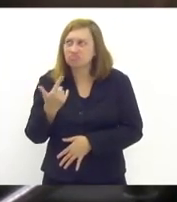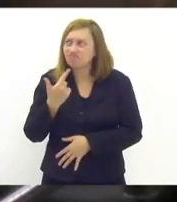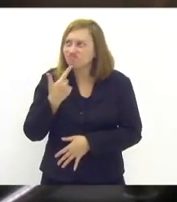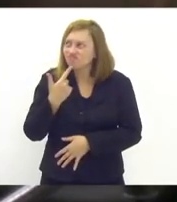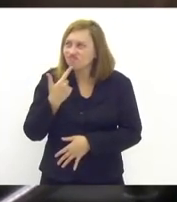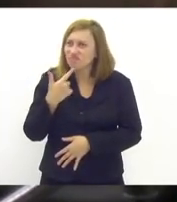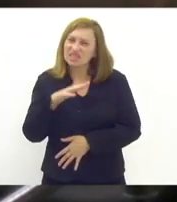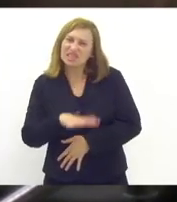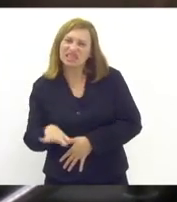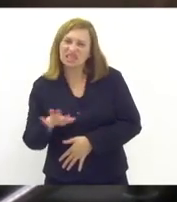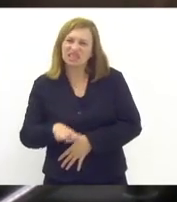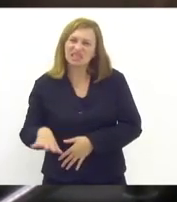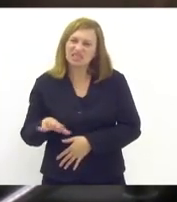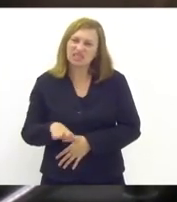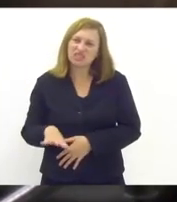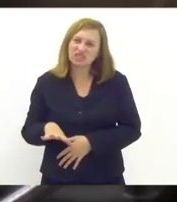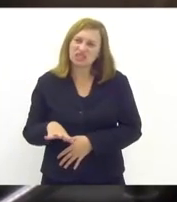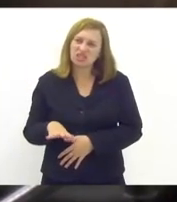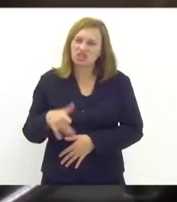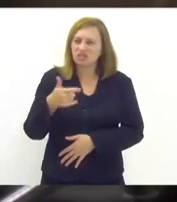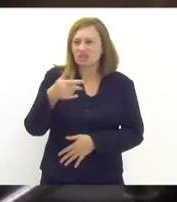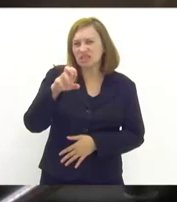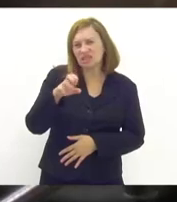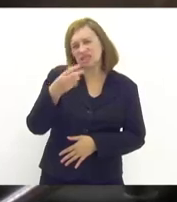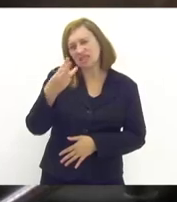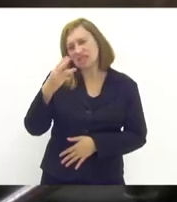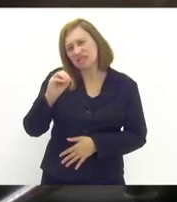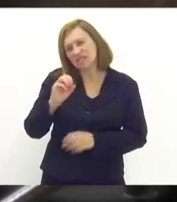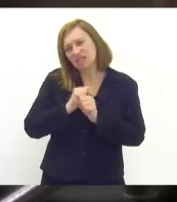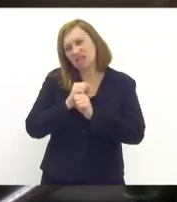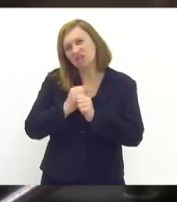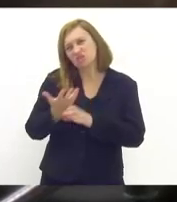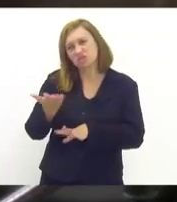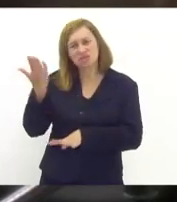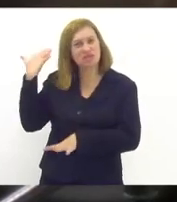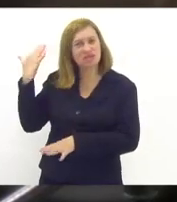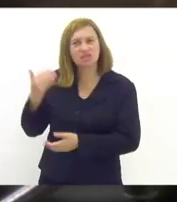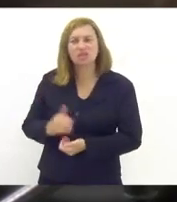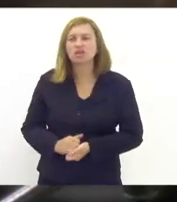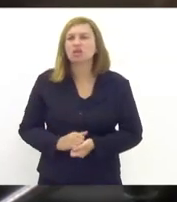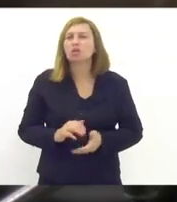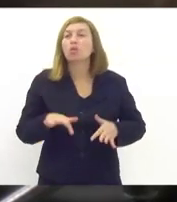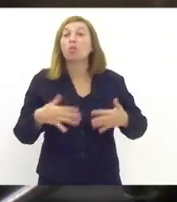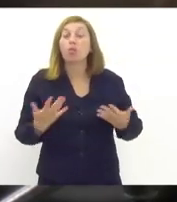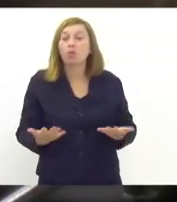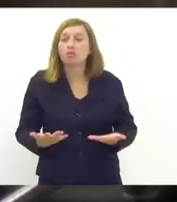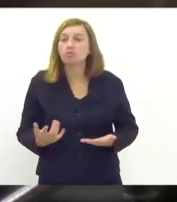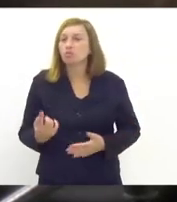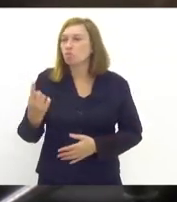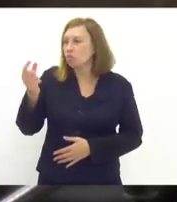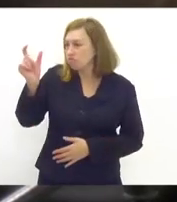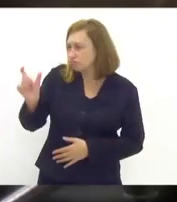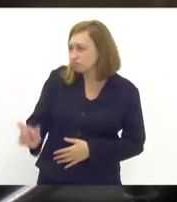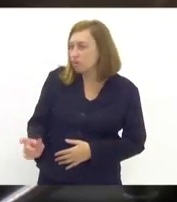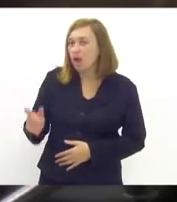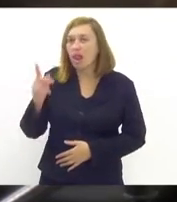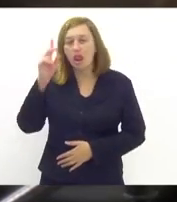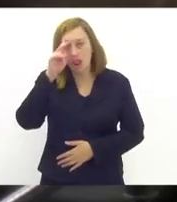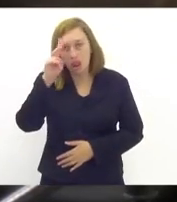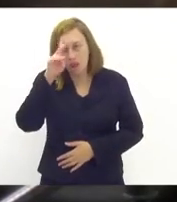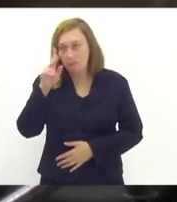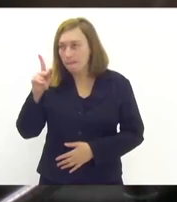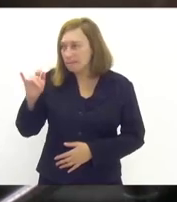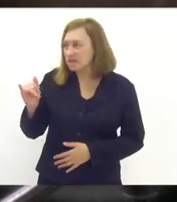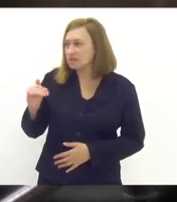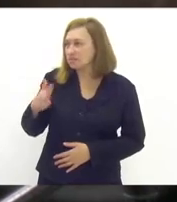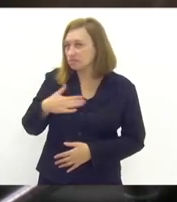na infância, de 25, 30 anos atrás, quando uma pessoa... Eu lembro do meu pai dizer isso para mim. Meu